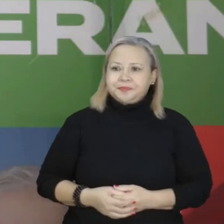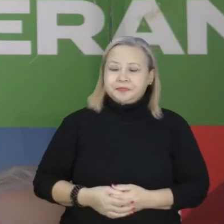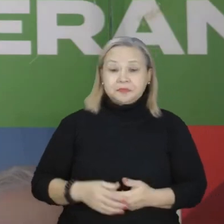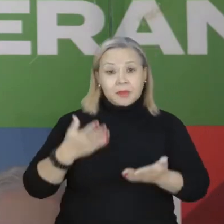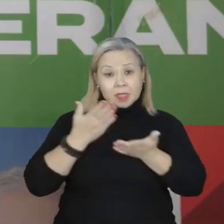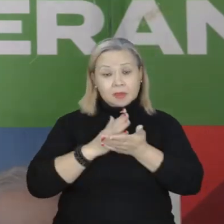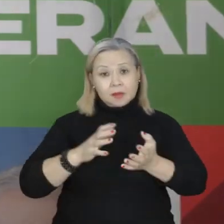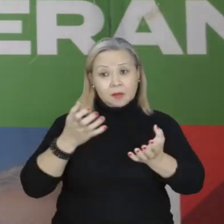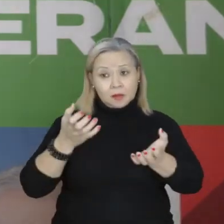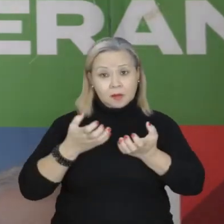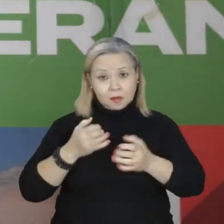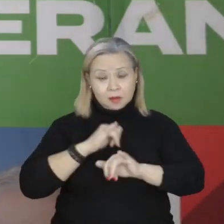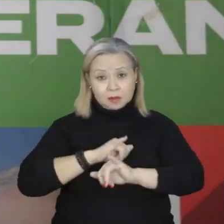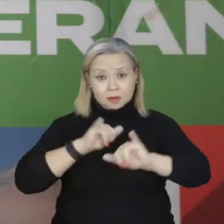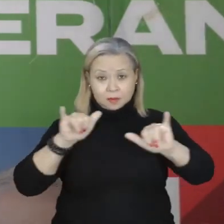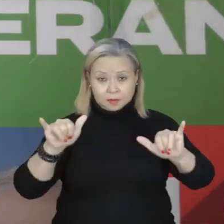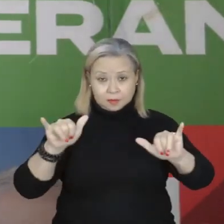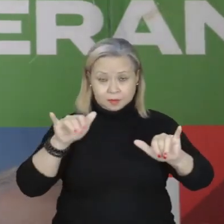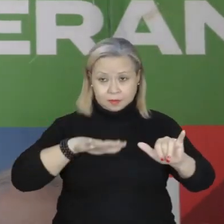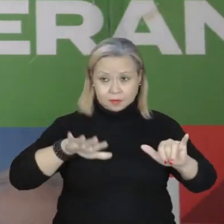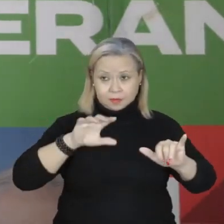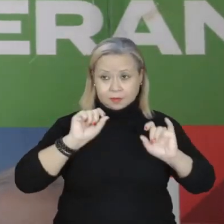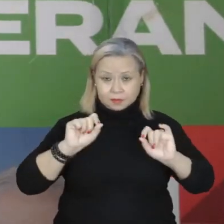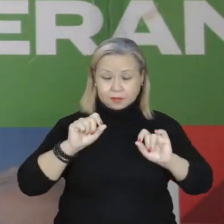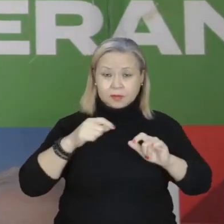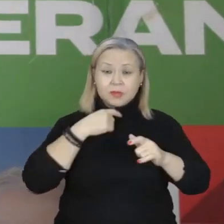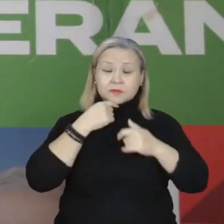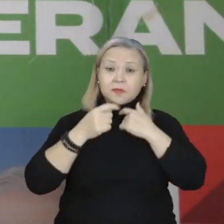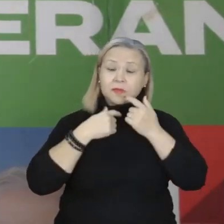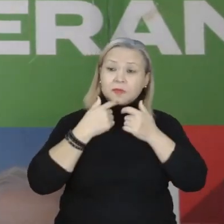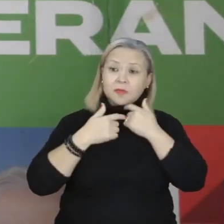terminar, eu queria dizer para vocês, olha, na dúvida,